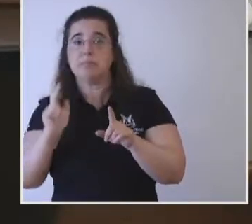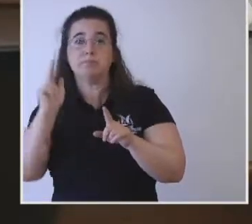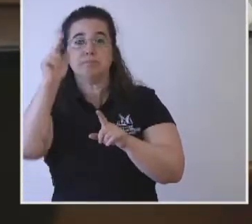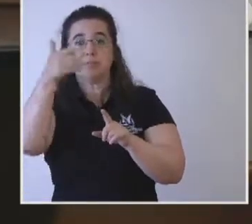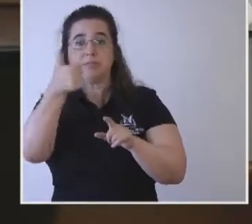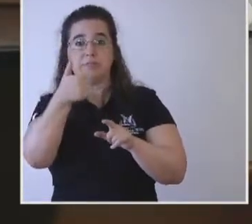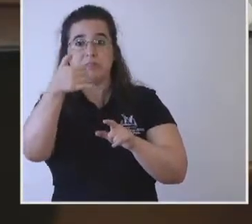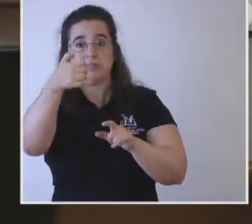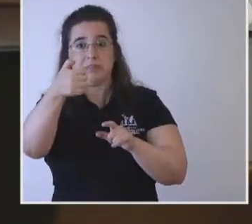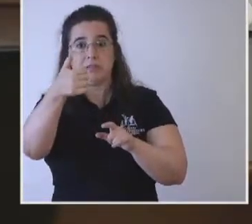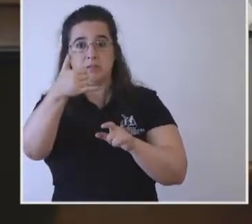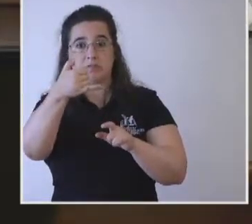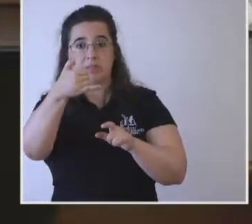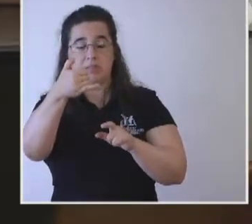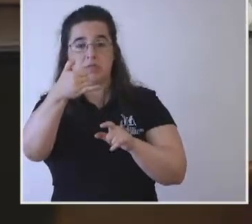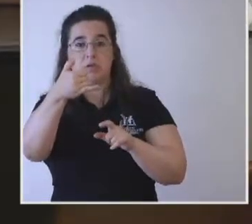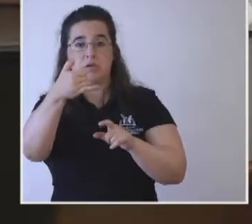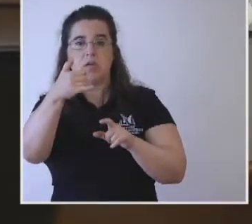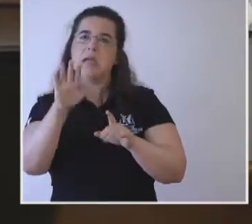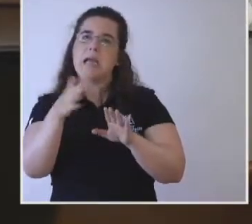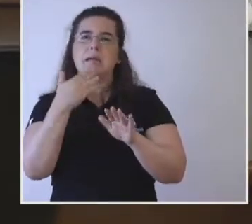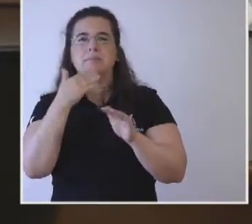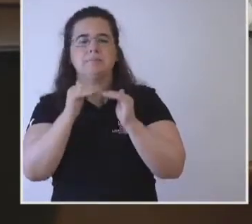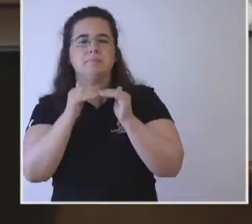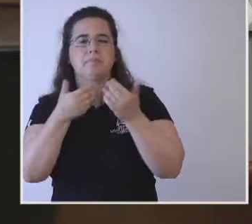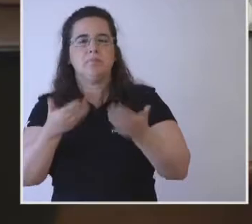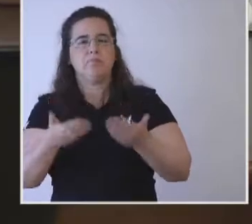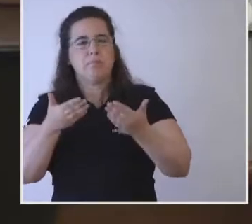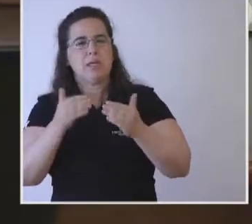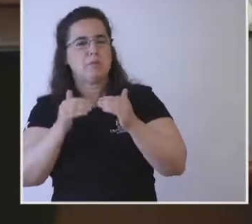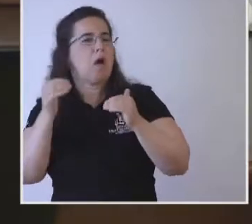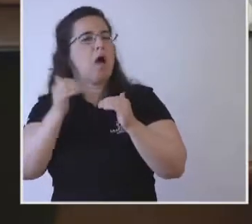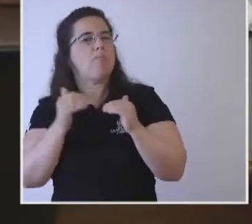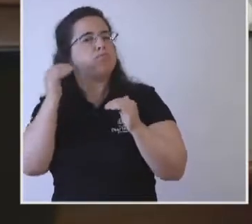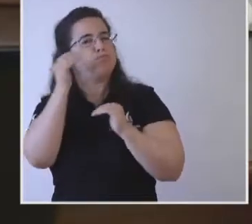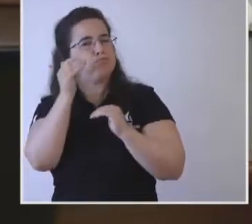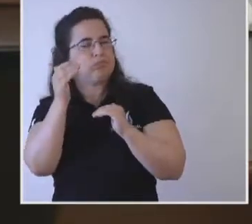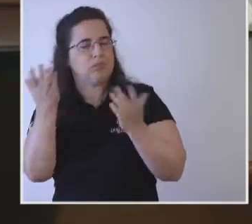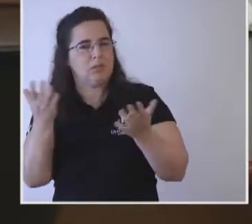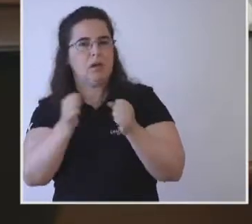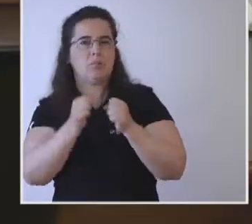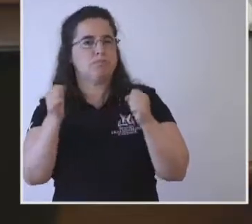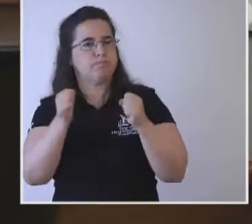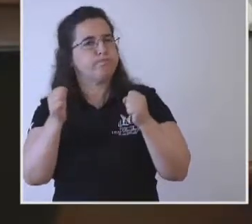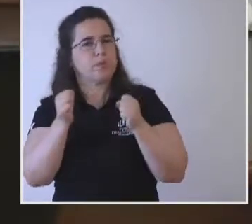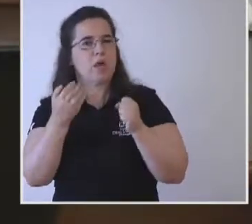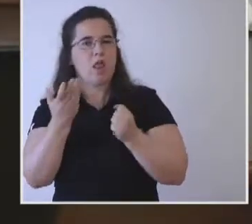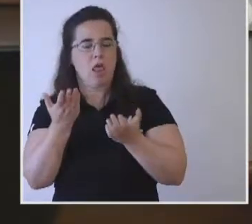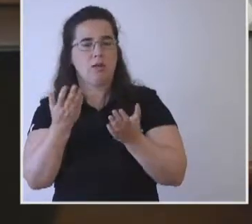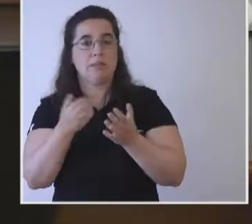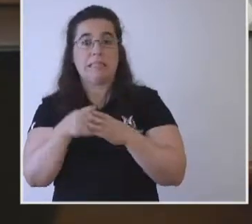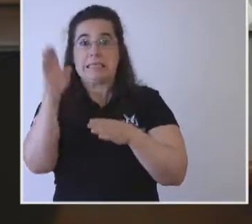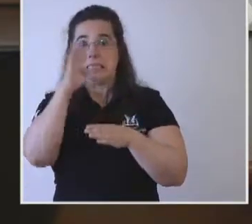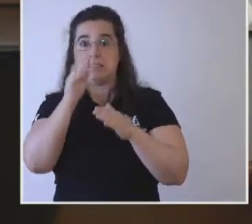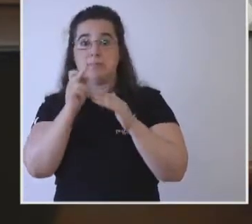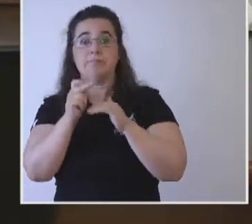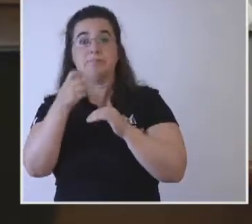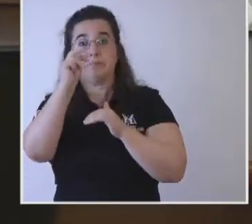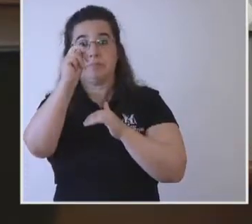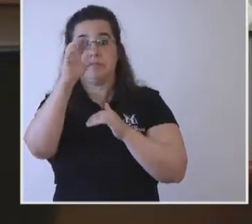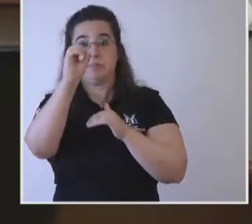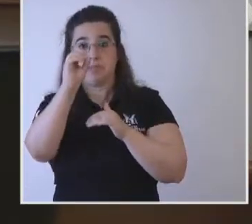considerados acima do peso, não são obesos. Têm excesso de peso. Acima dos 30, então já são obesos e depois